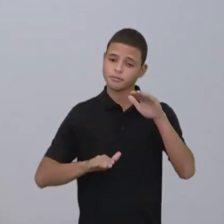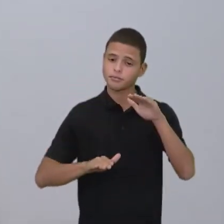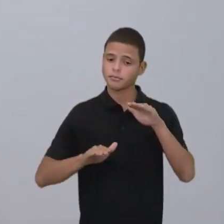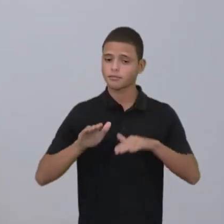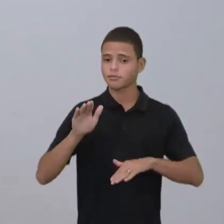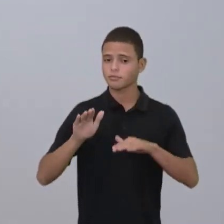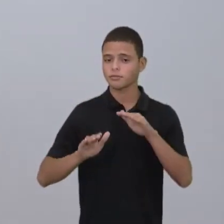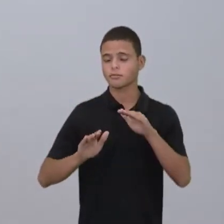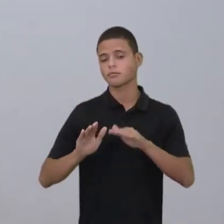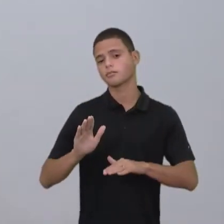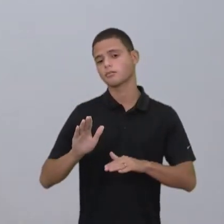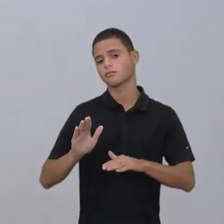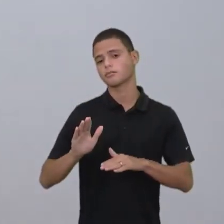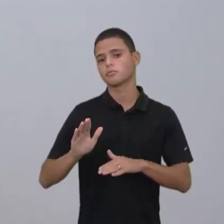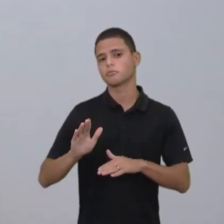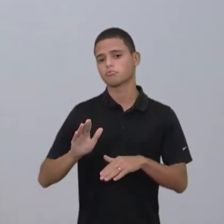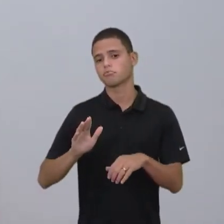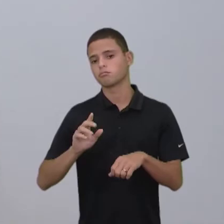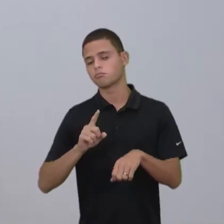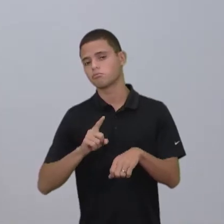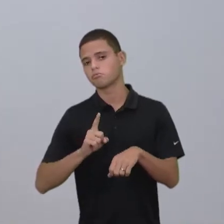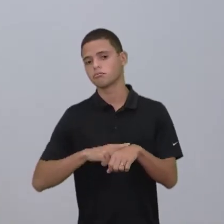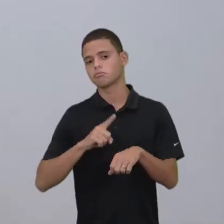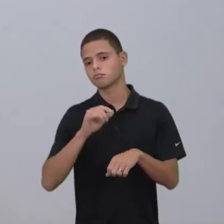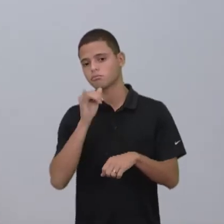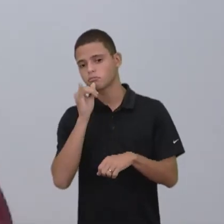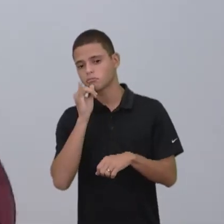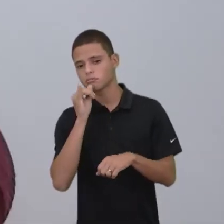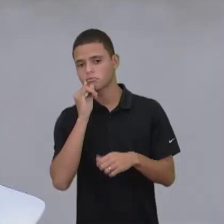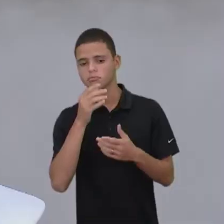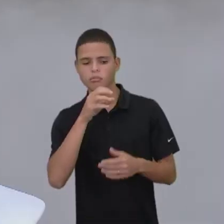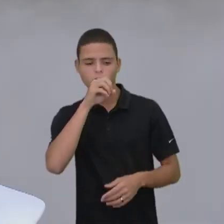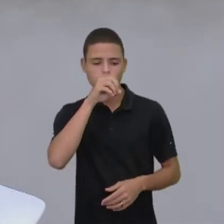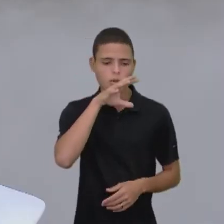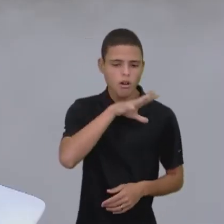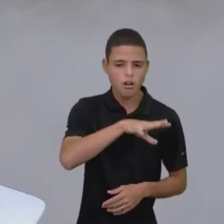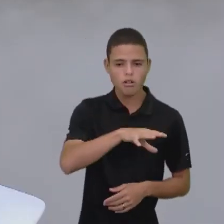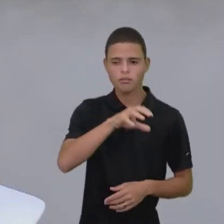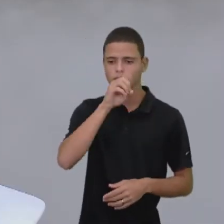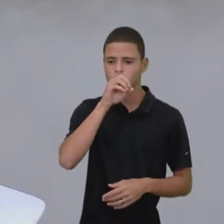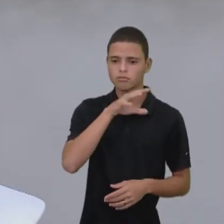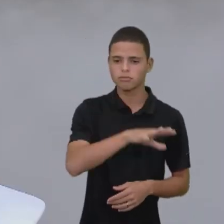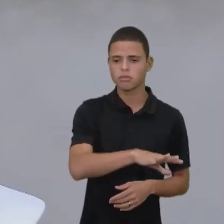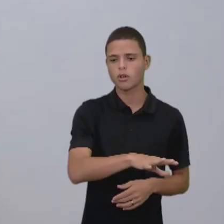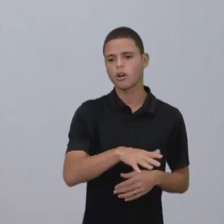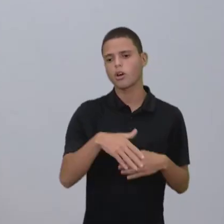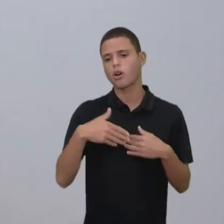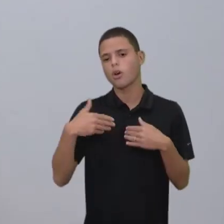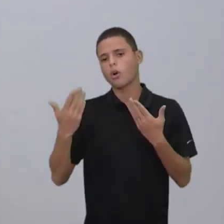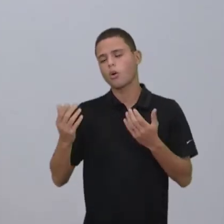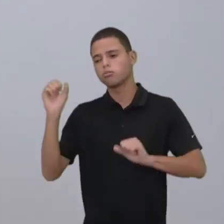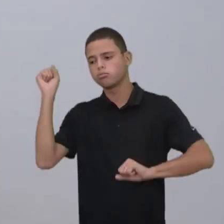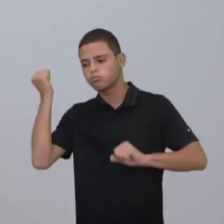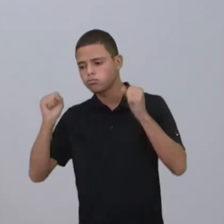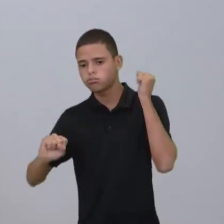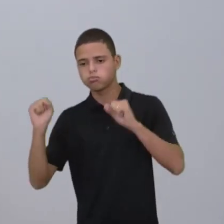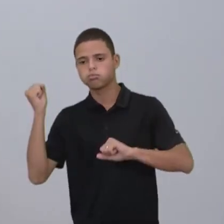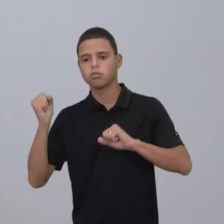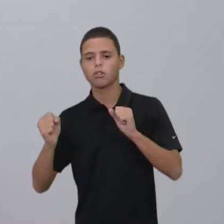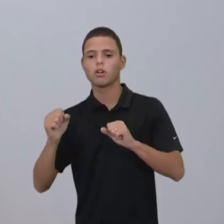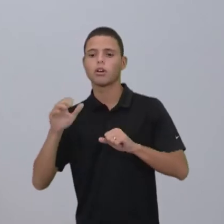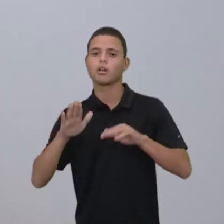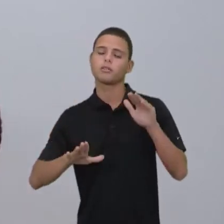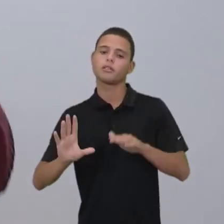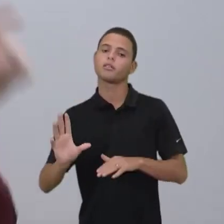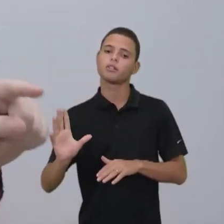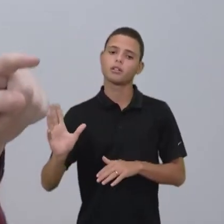exatamente por mecanismos mais comuns, como a indução do vômito, né? Ou o exagero na atividade física. Às vezes a compensação